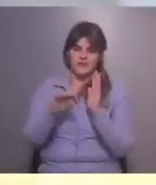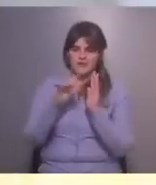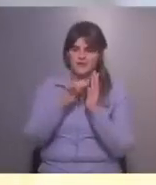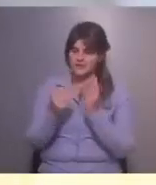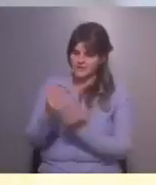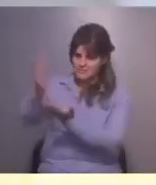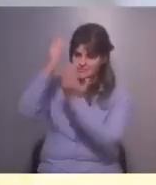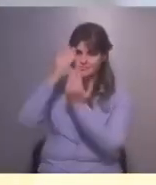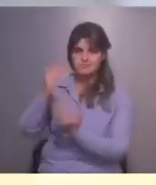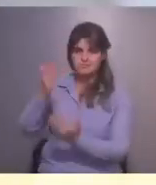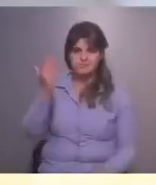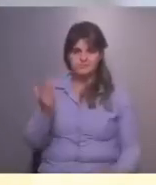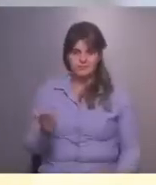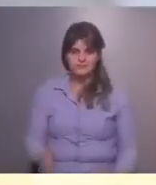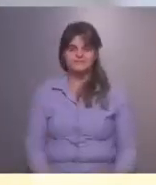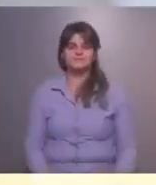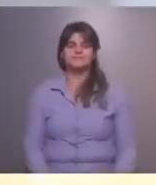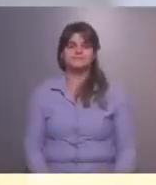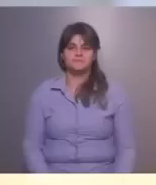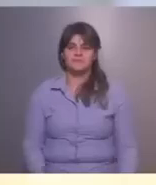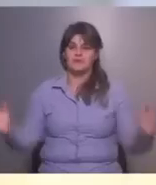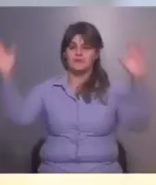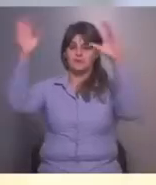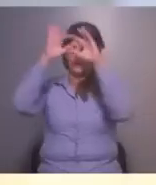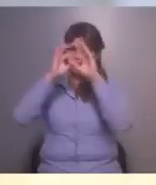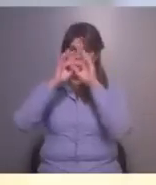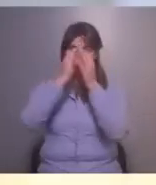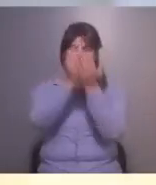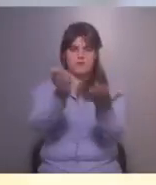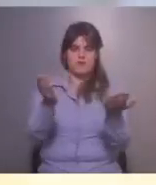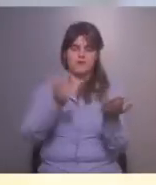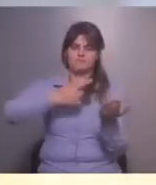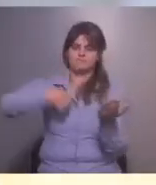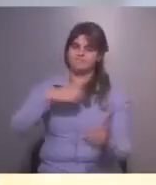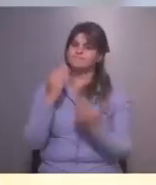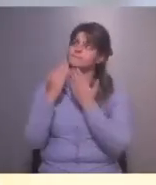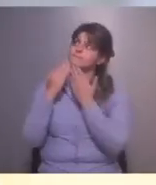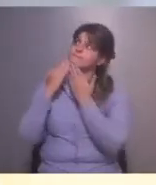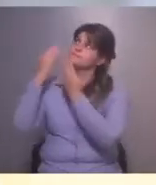espirituais. Guiados pelo Espírito Santo, demos graças.